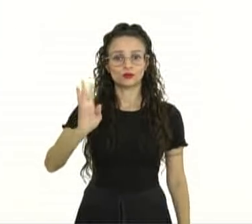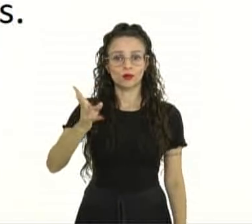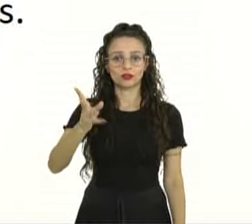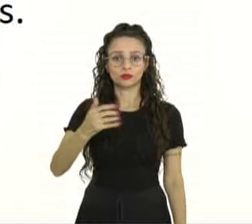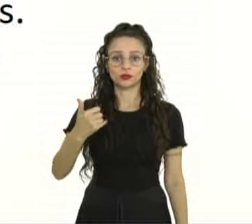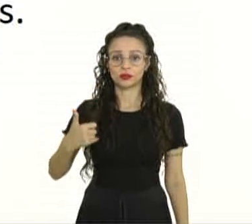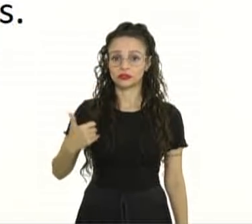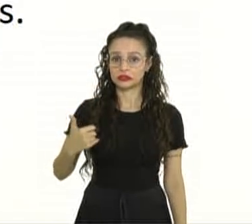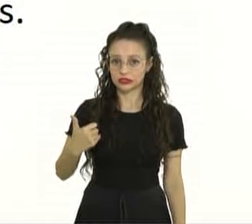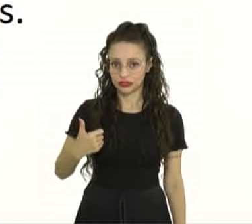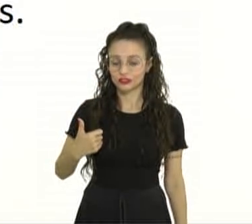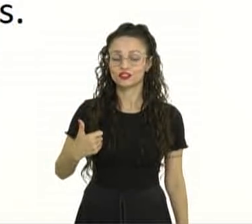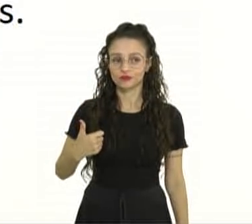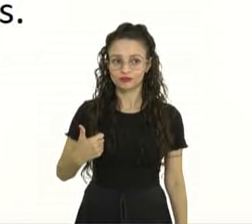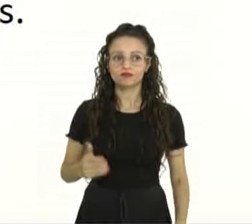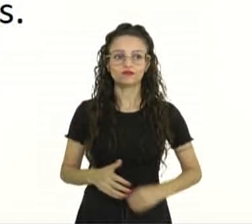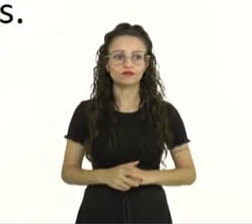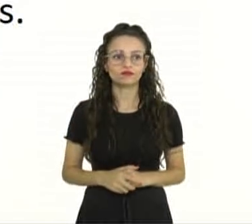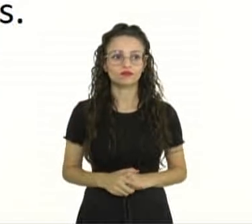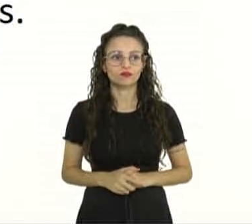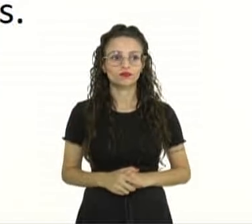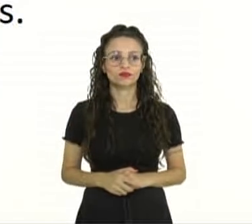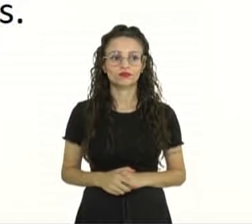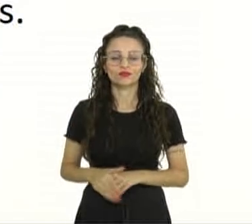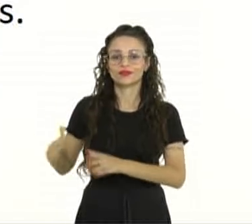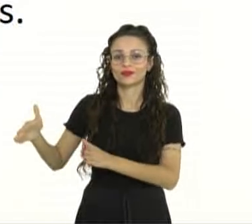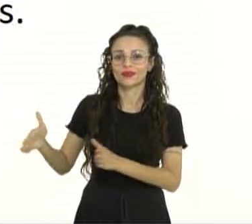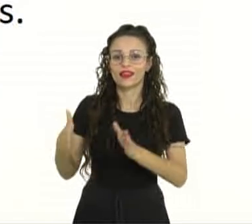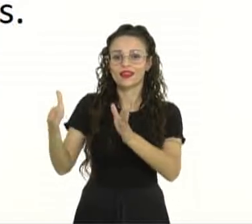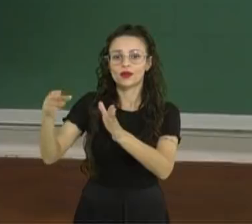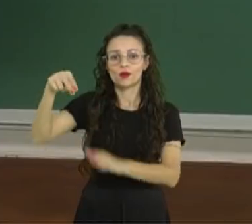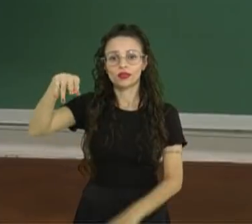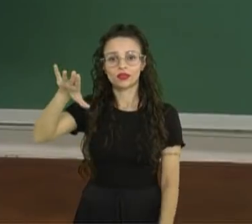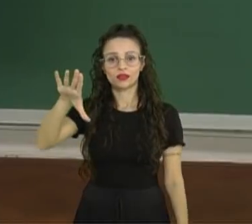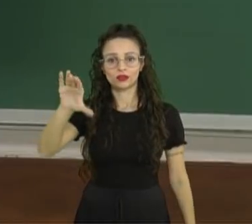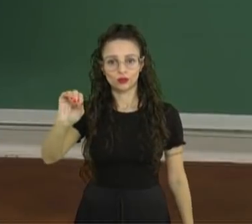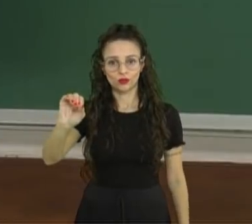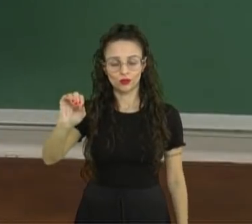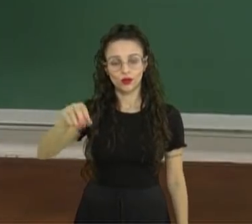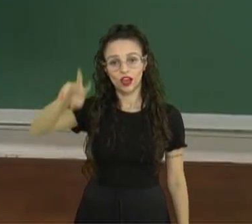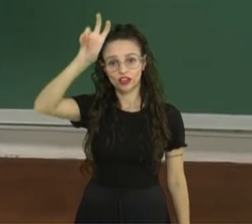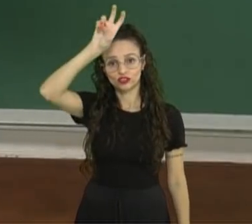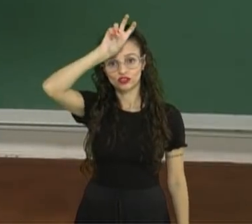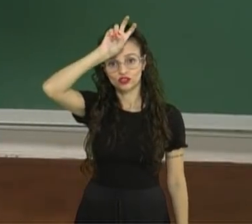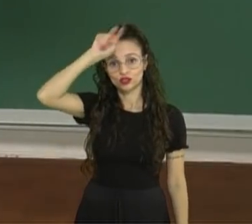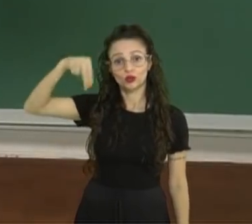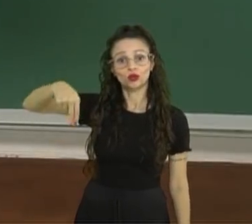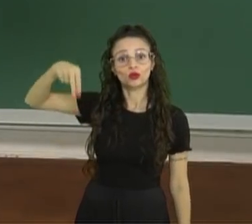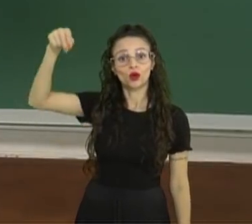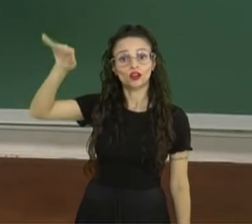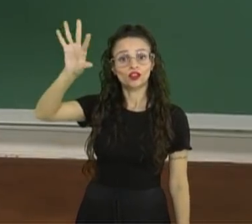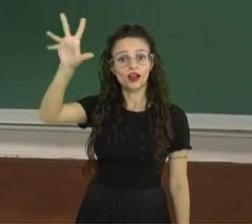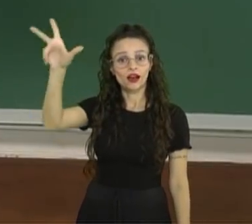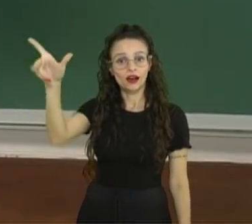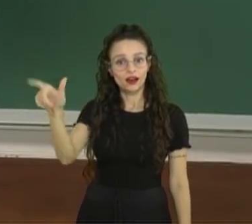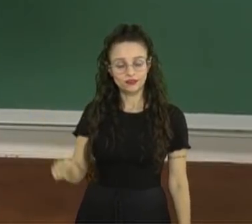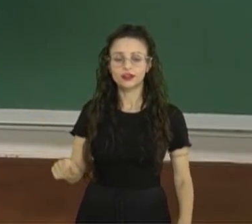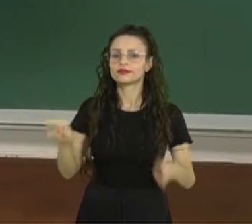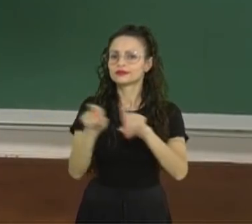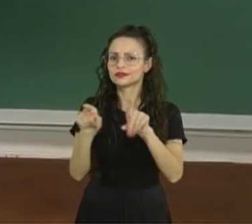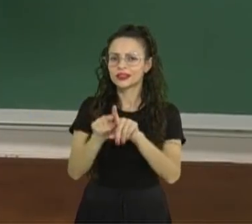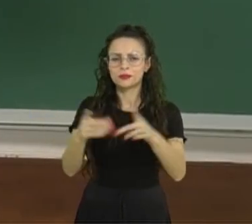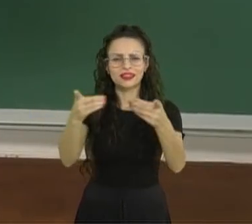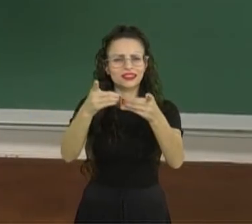idade. Aqui a imagem do rio Nilo. Fica no Egito, no norte da África, também uma região